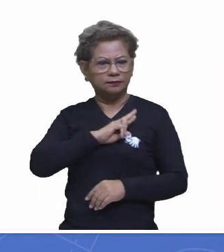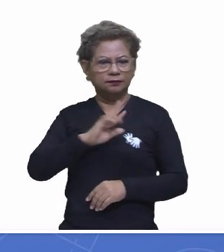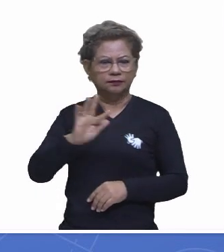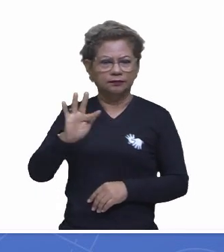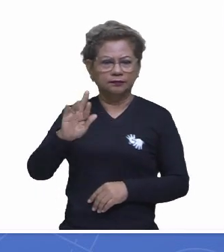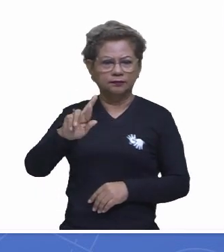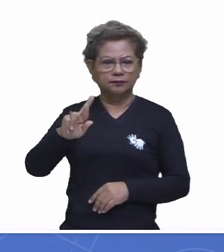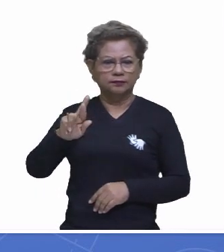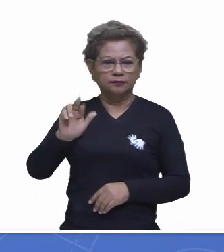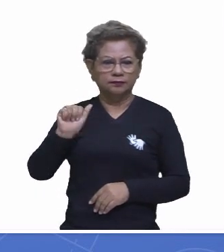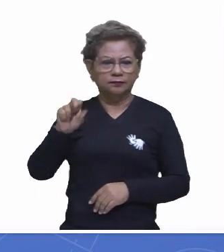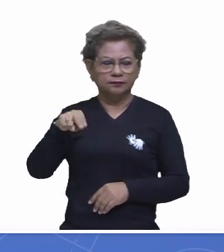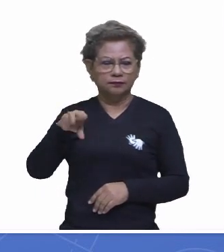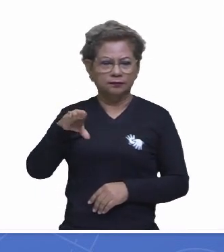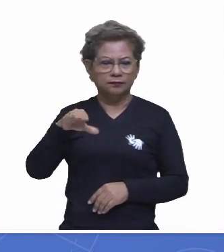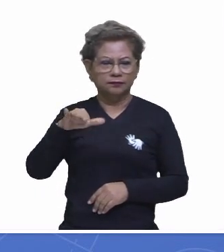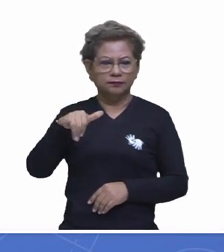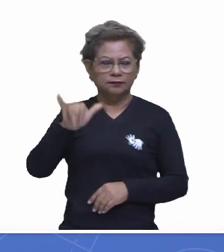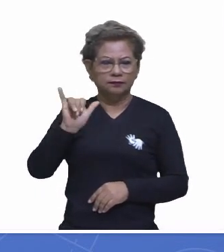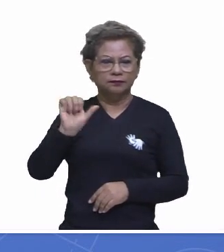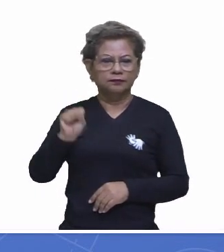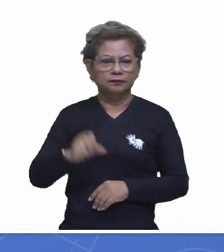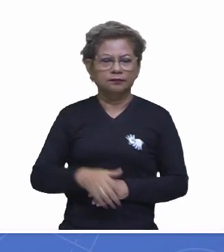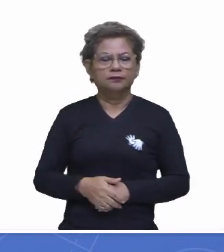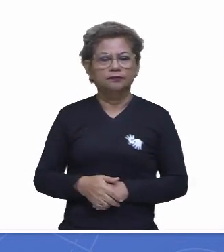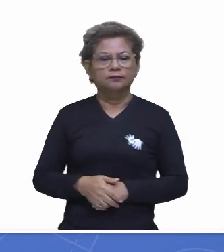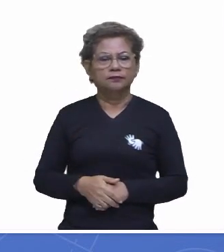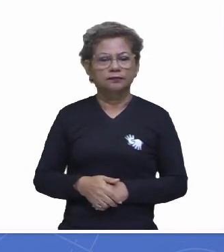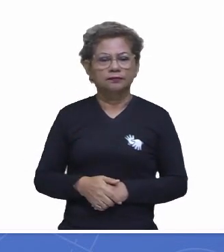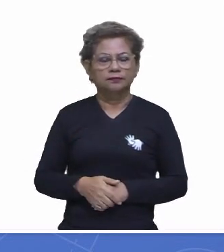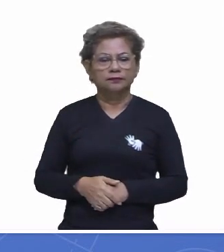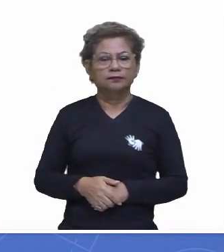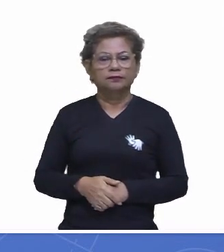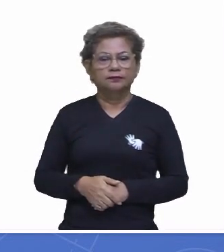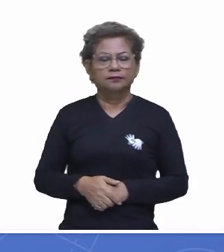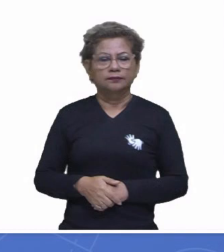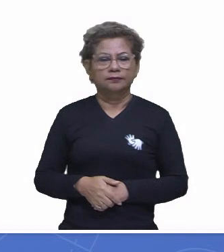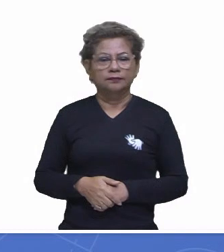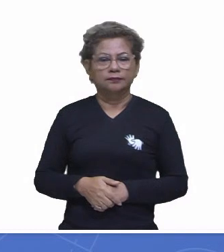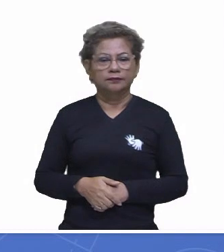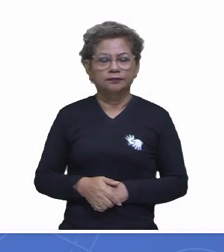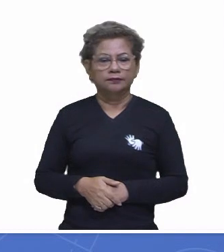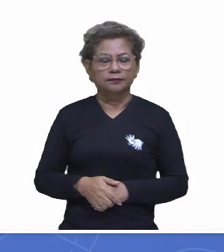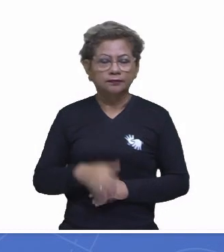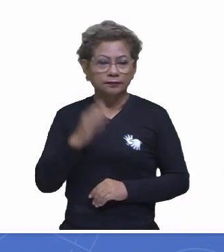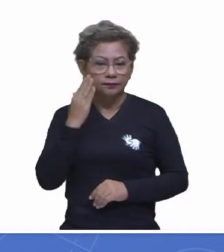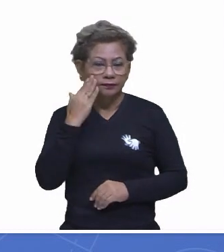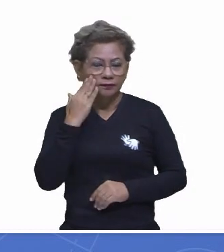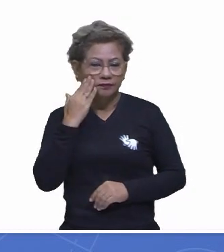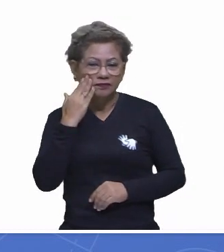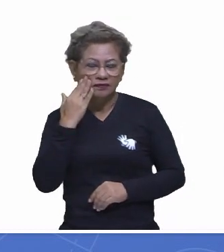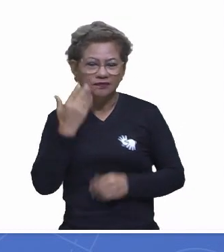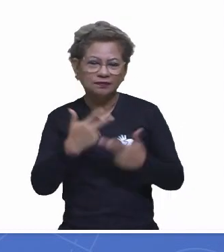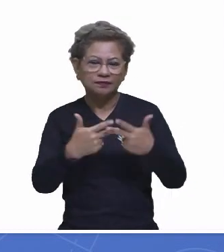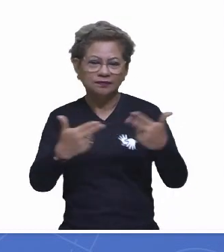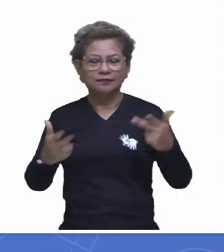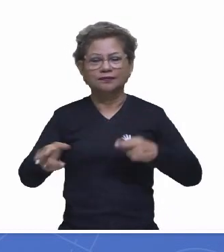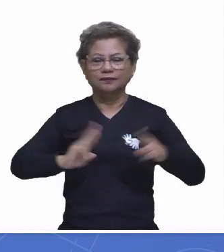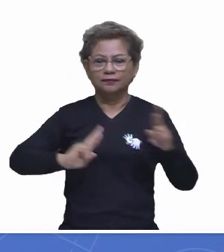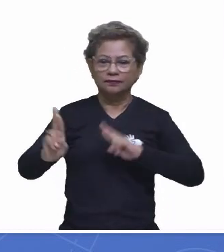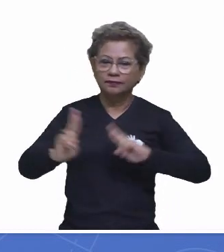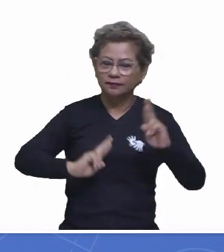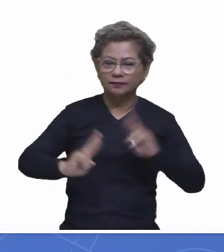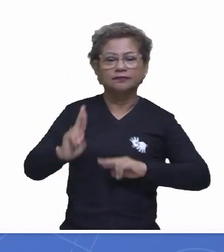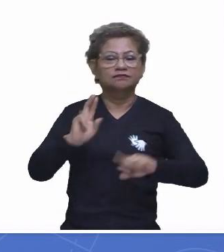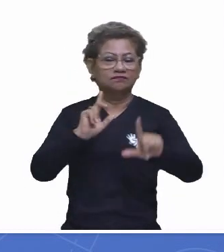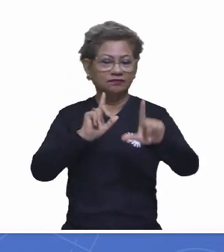da anterior aí, apostando na letra D. Bem, gente, então não há um consenso aí com relação à resposta,